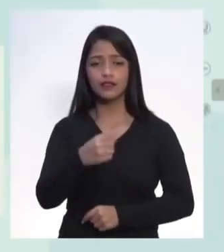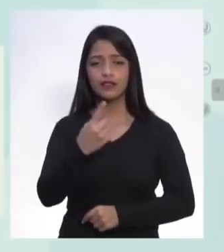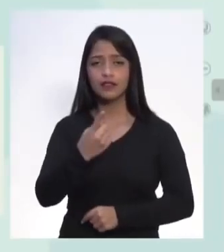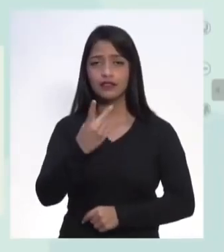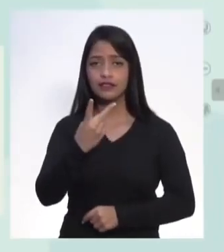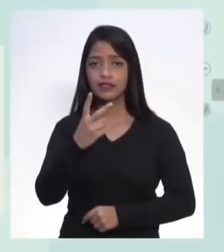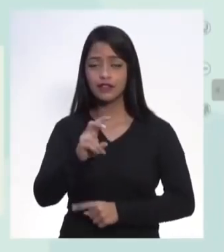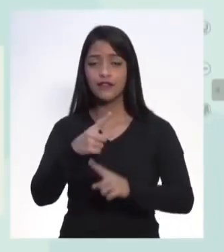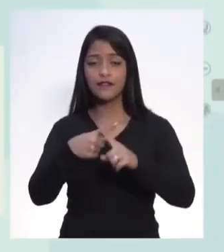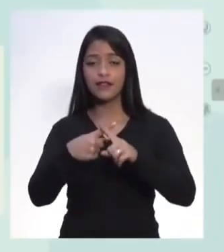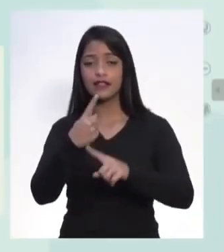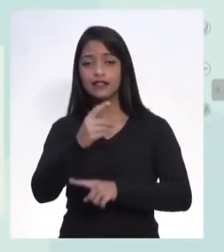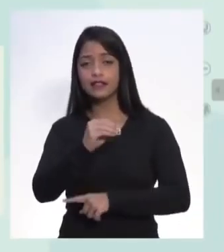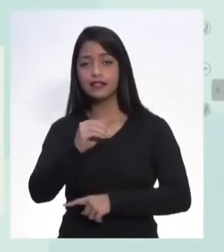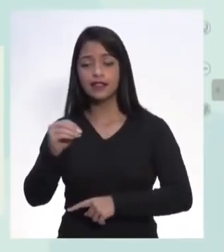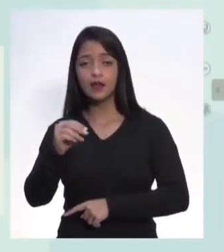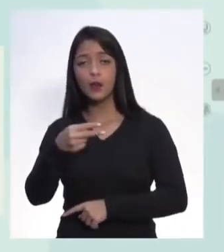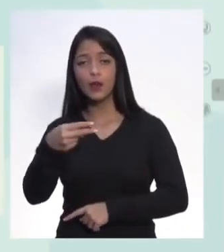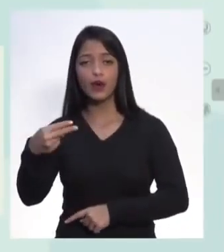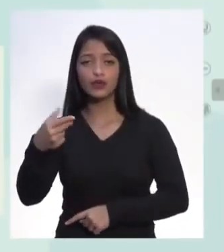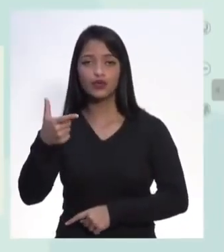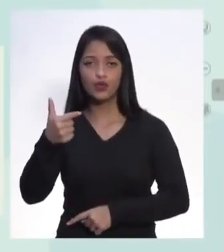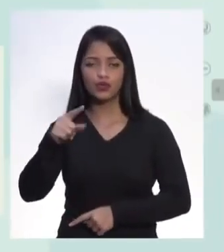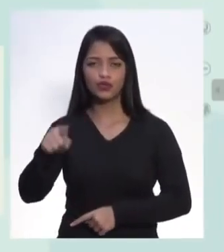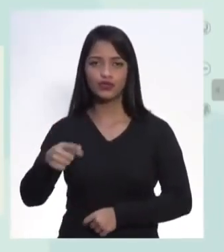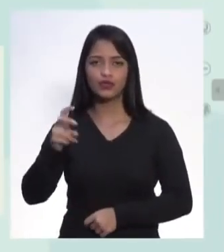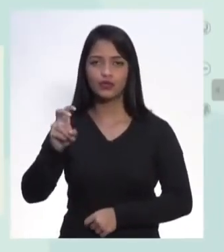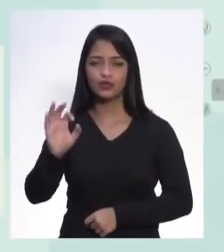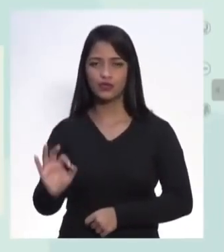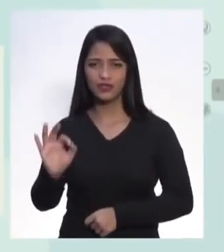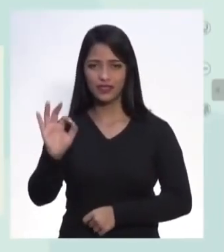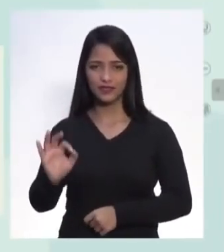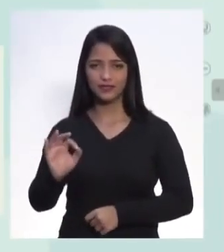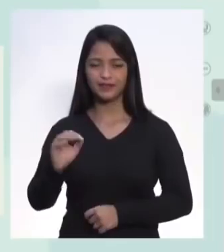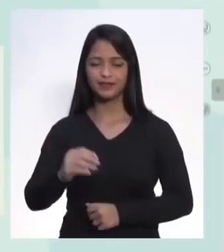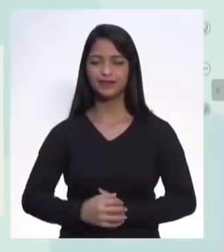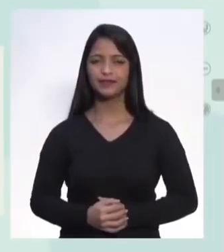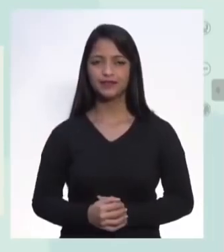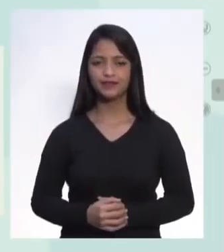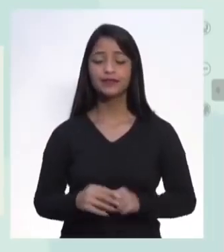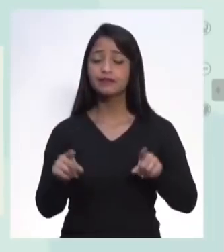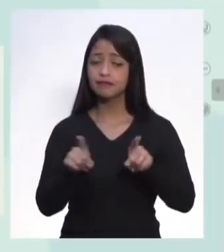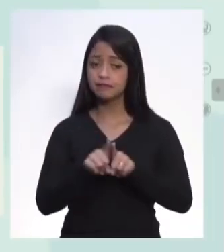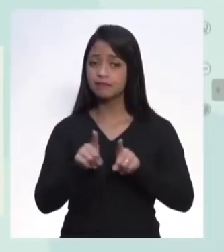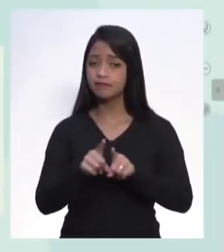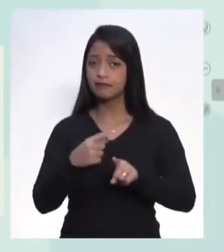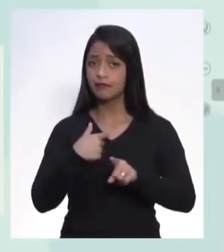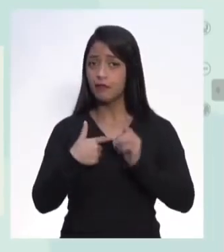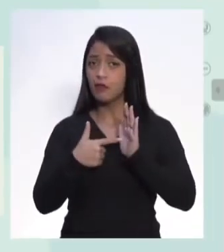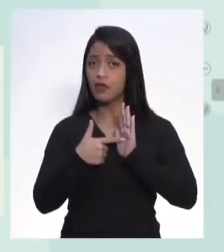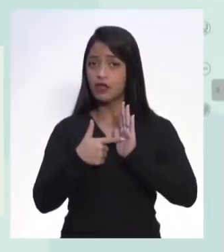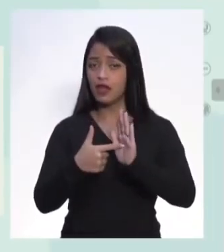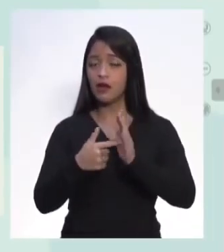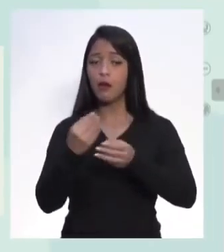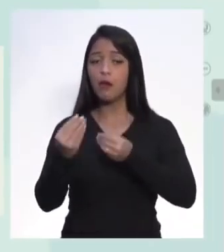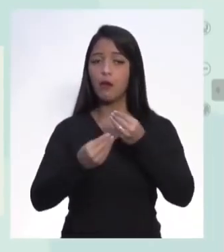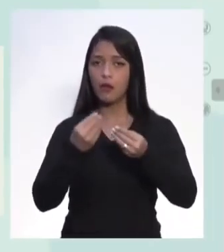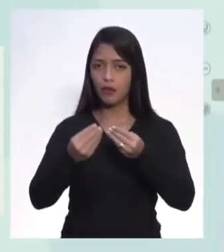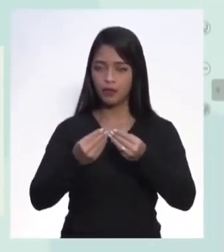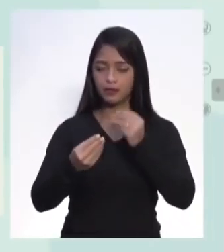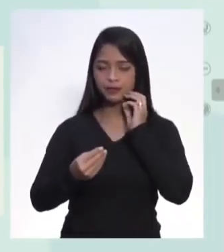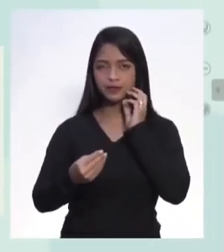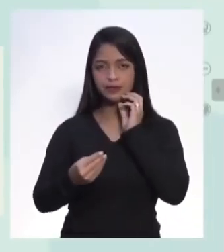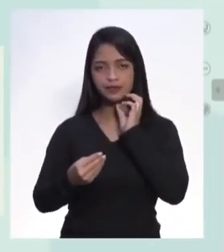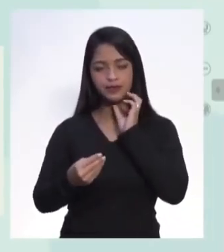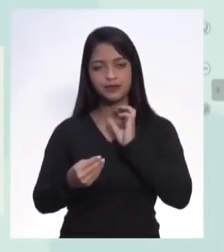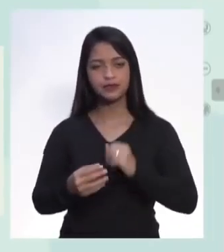100, e aí chegamos aonde? No 12,5%. Vou mostrar para vocês também como é que faz esse processo de multiplicação. Então, a